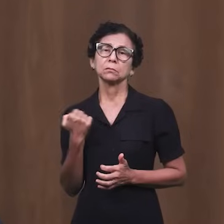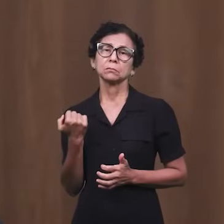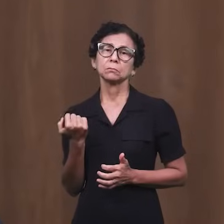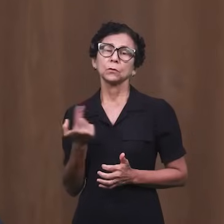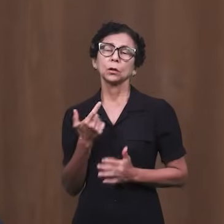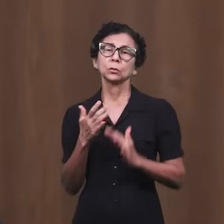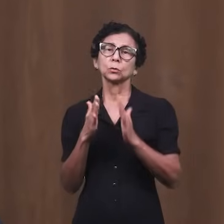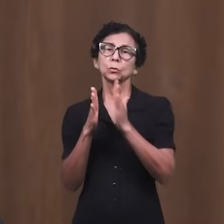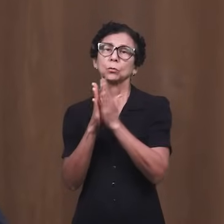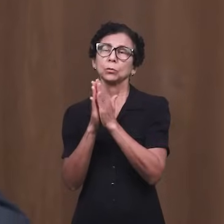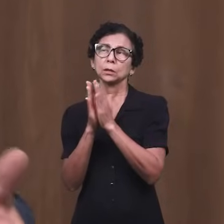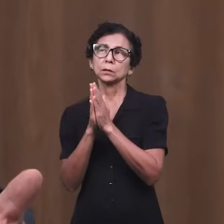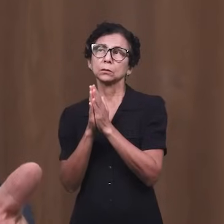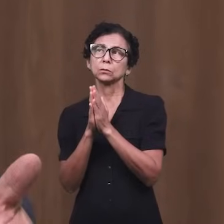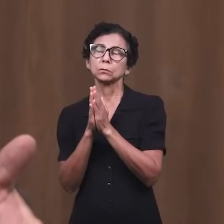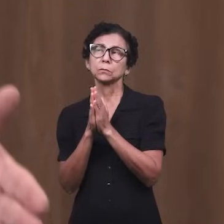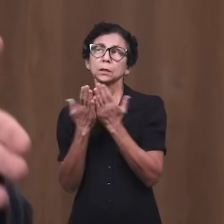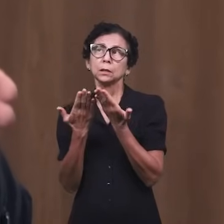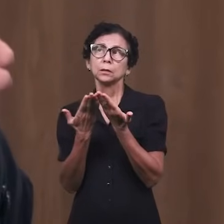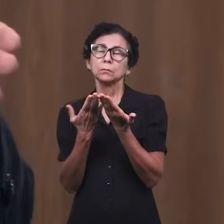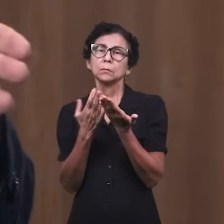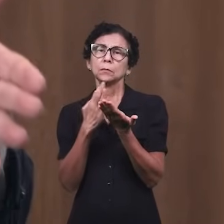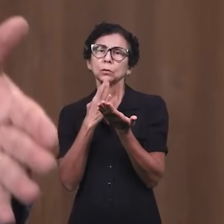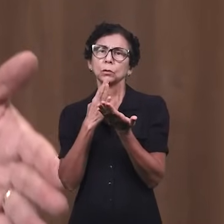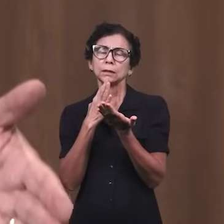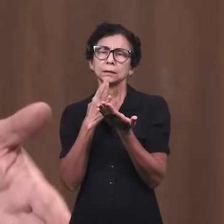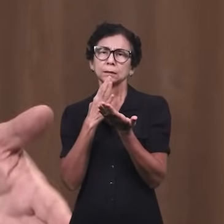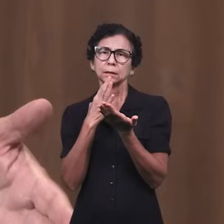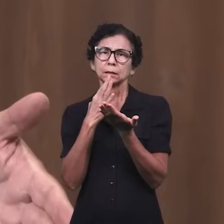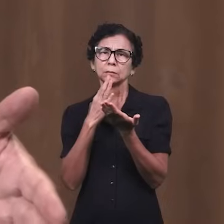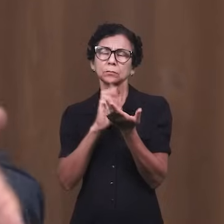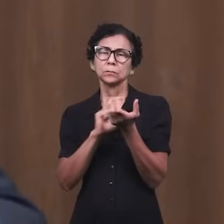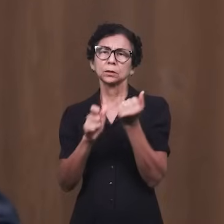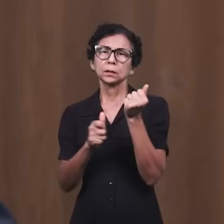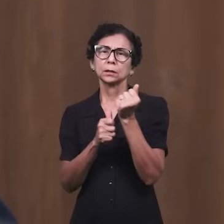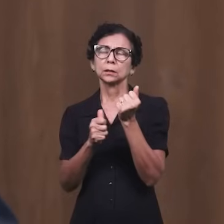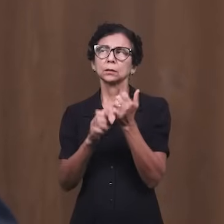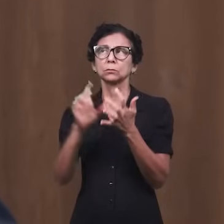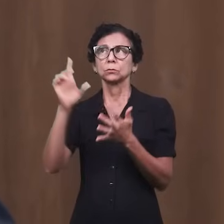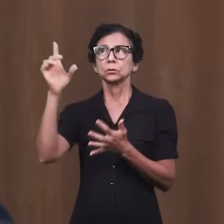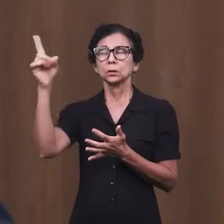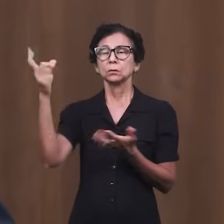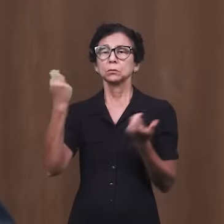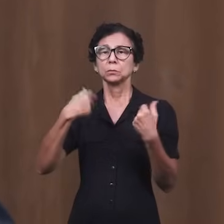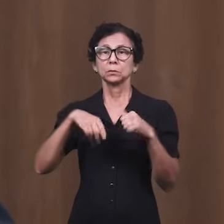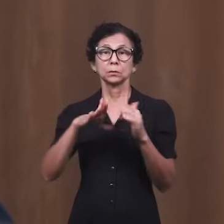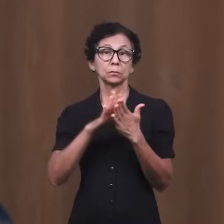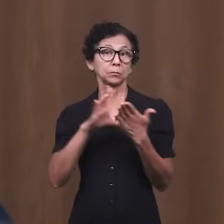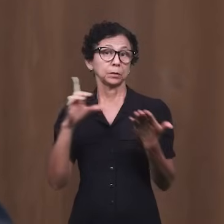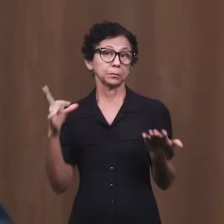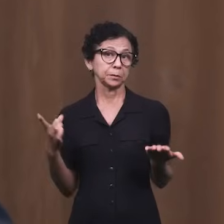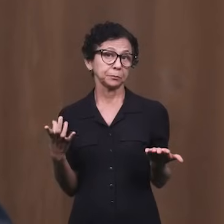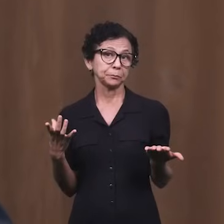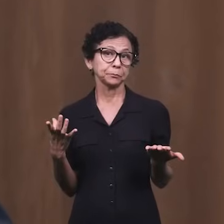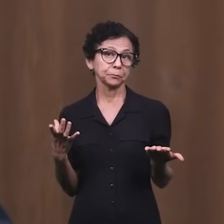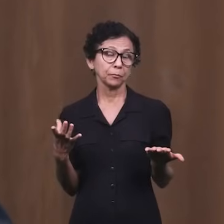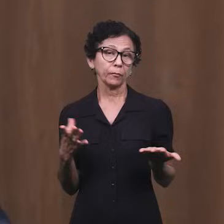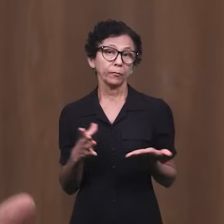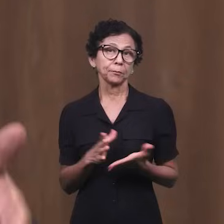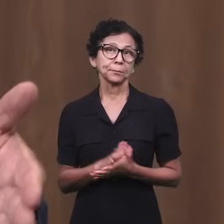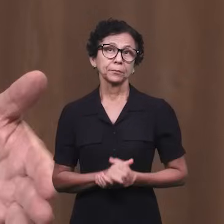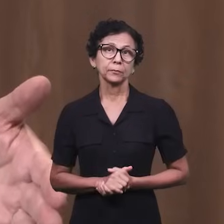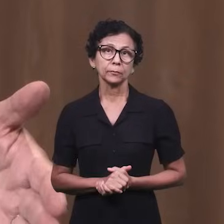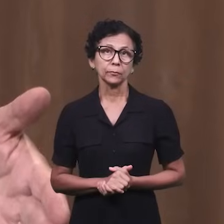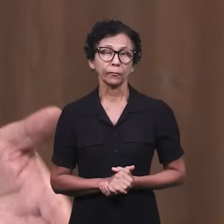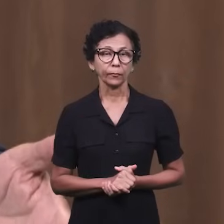elaborado Deus nos deu a palavra de Deus para nós mergulharmos nela e Como disse o senhor Jesus porque nós haveremos